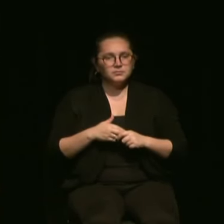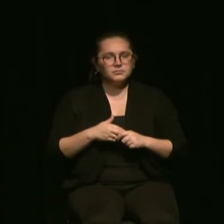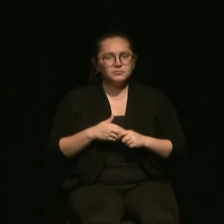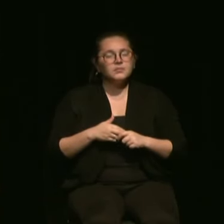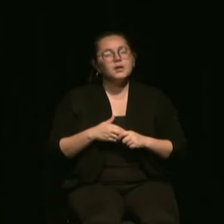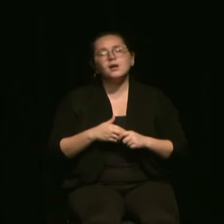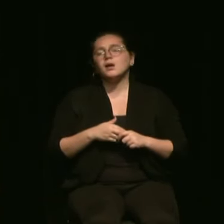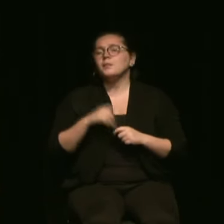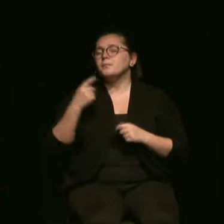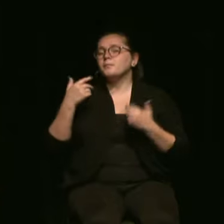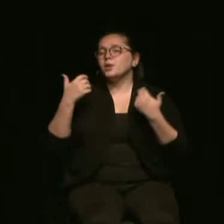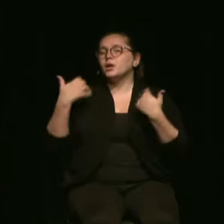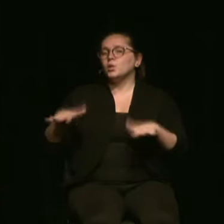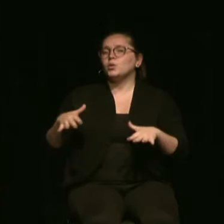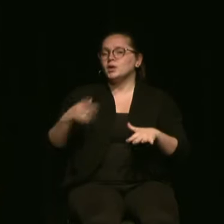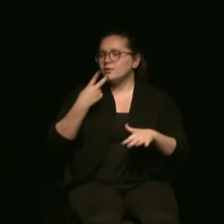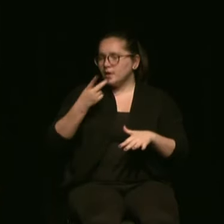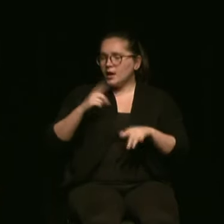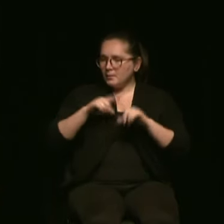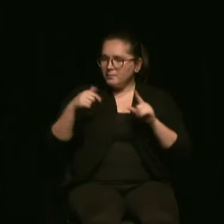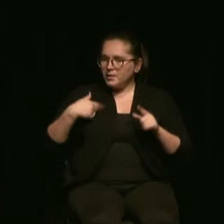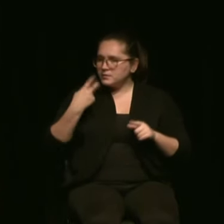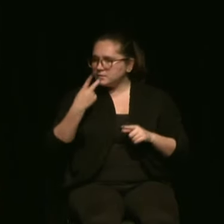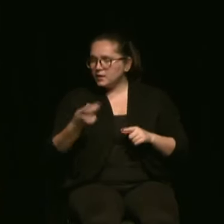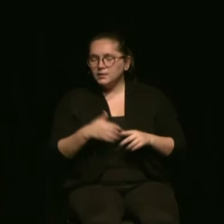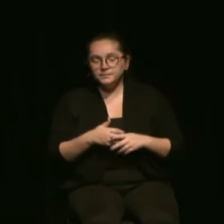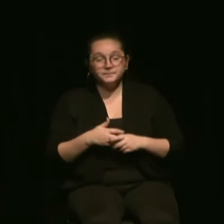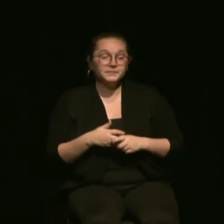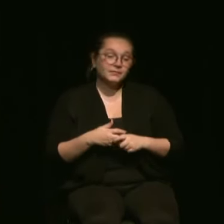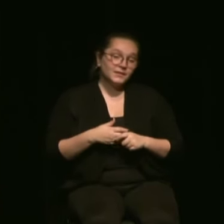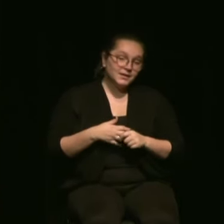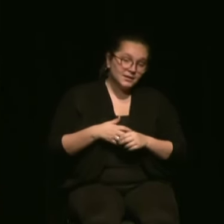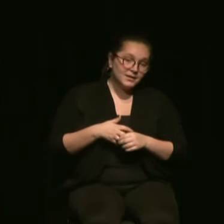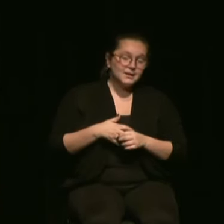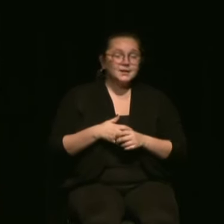Já que ele não queria falar e foi obrigado a falar. O que você acha?